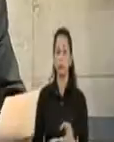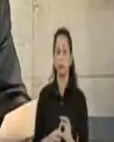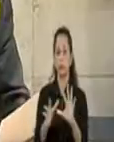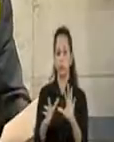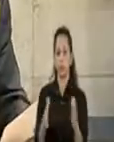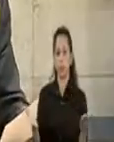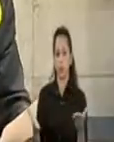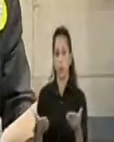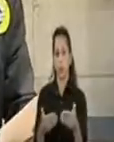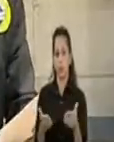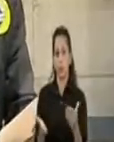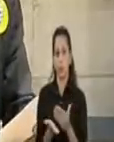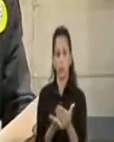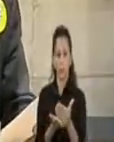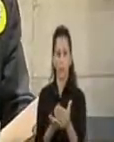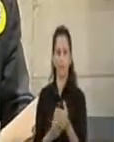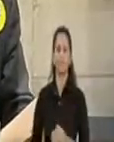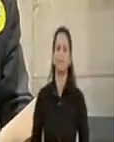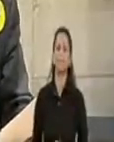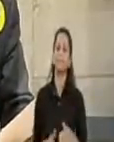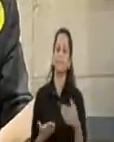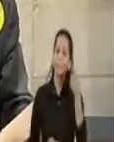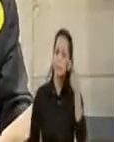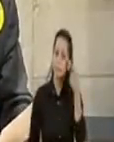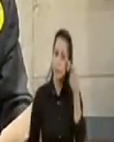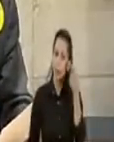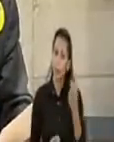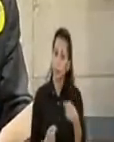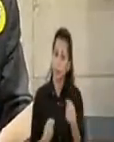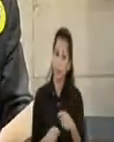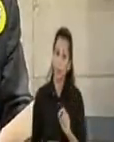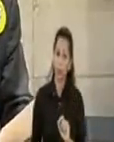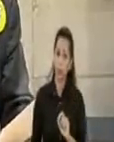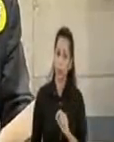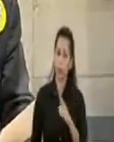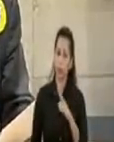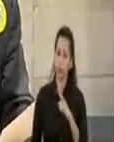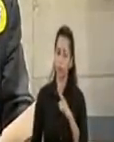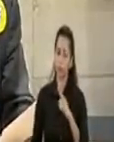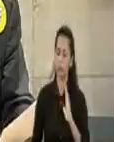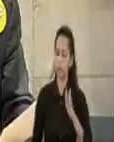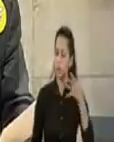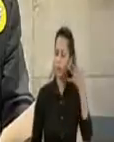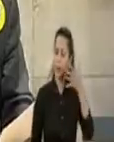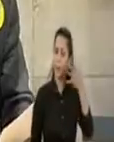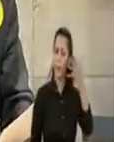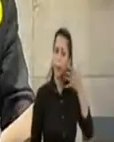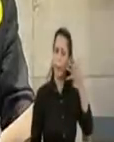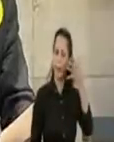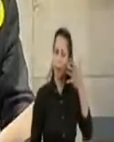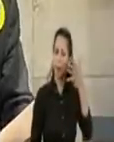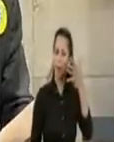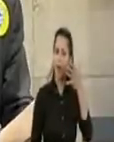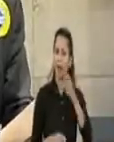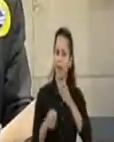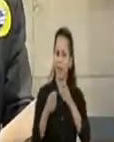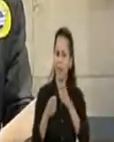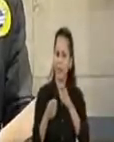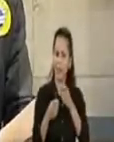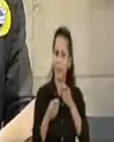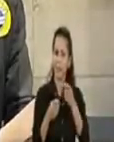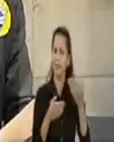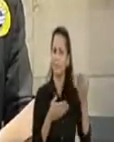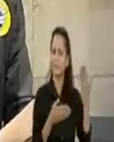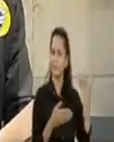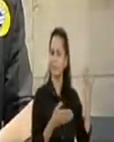Ele precisa, se ele ficar até lá, ele vai honrar a palavra que ele mesmo diz, em entrevista, mais uma vez, de que ficaria no